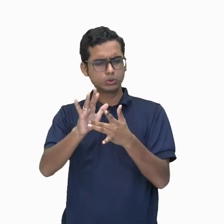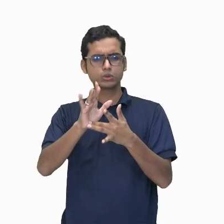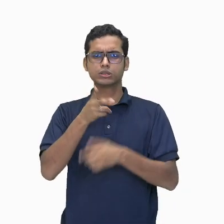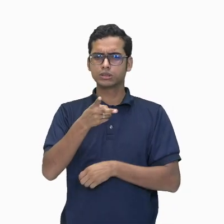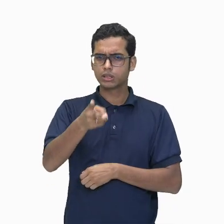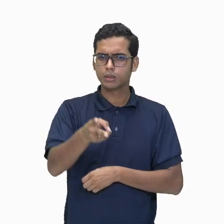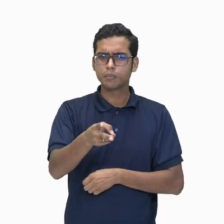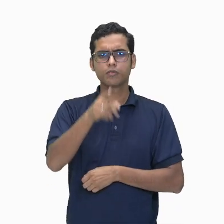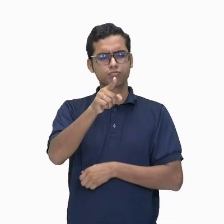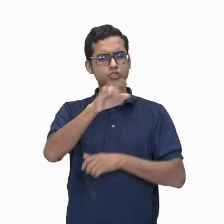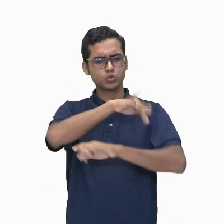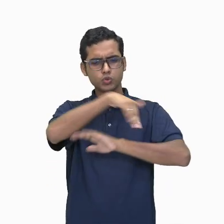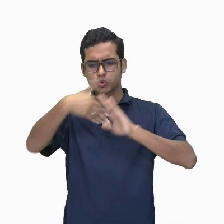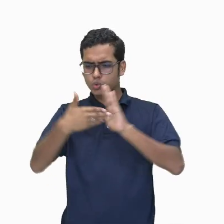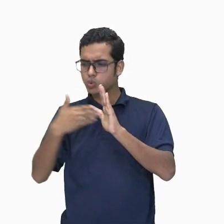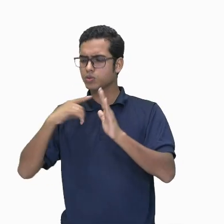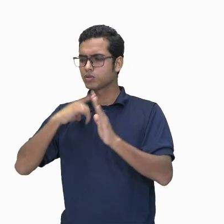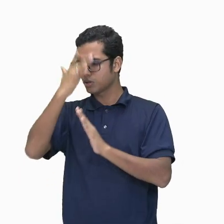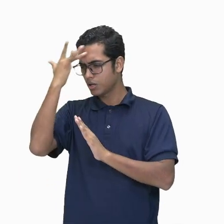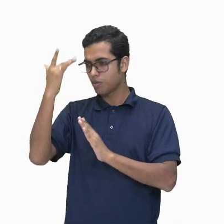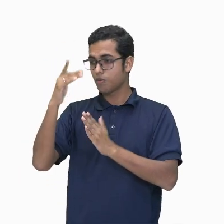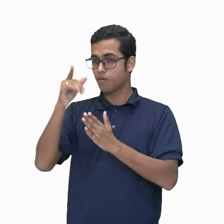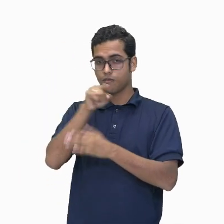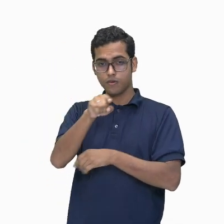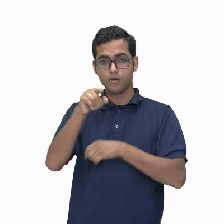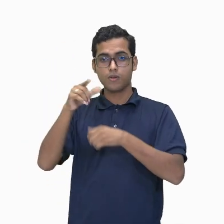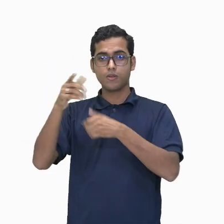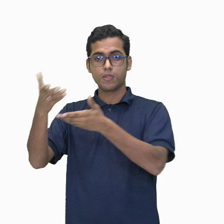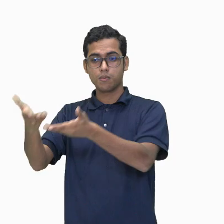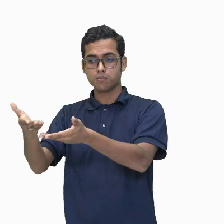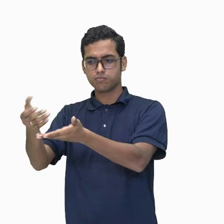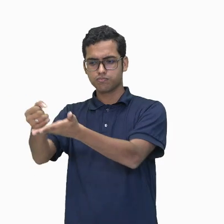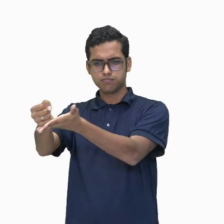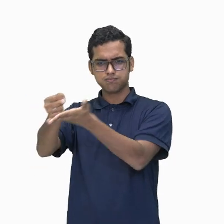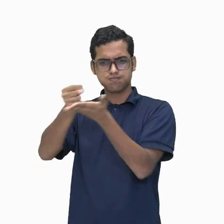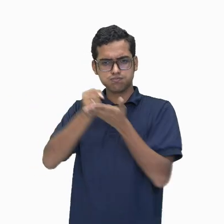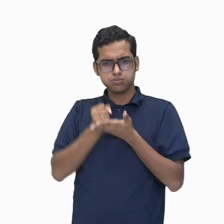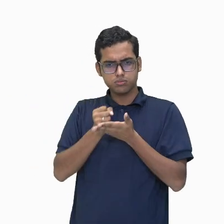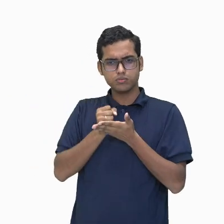dimensão de fazer ao outro numa atitude de